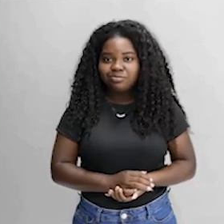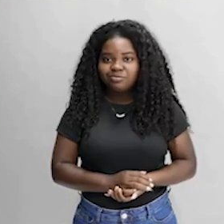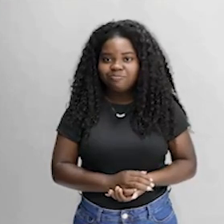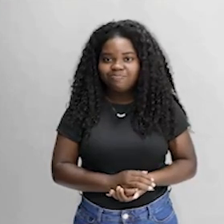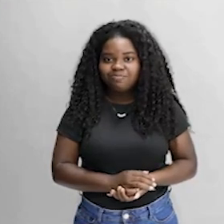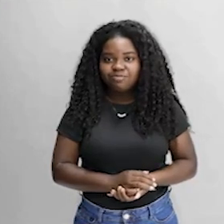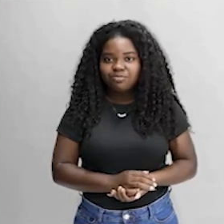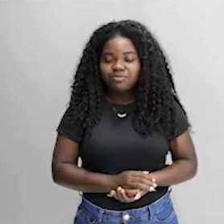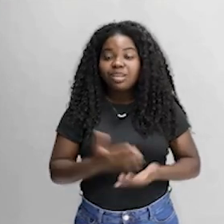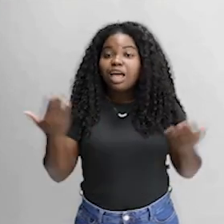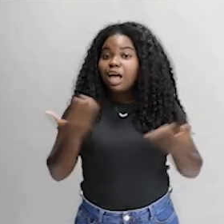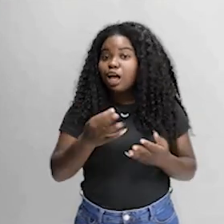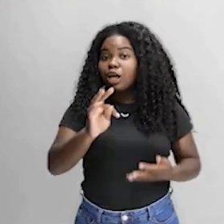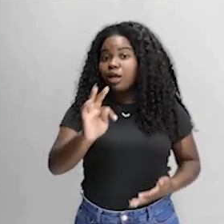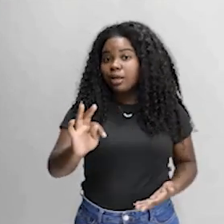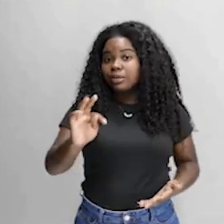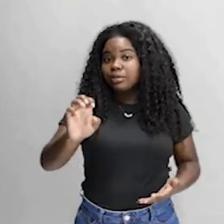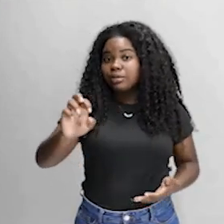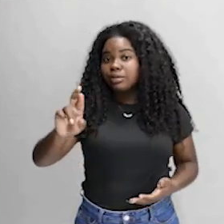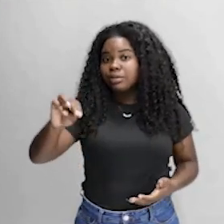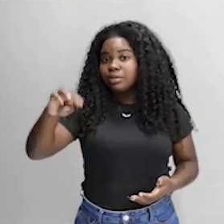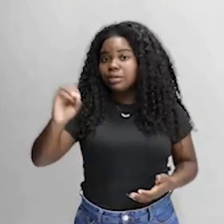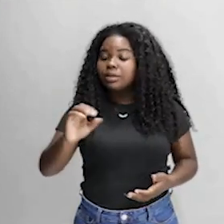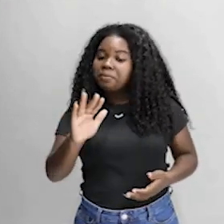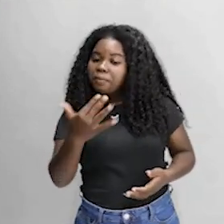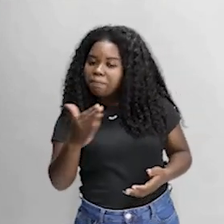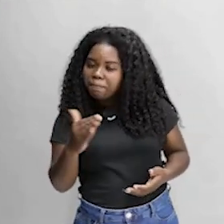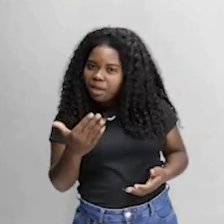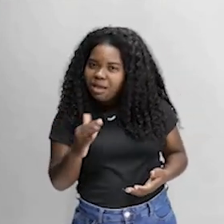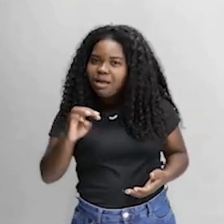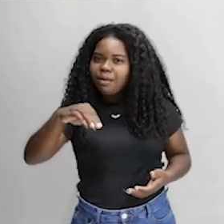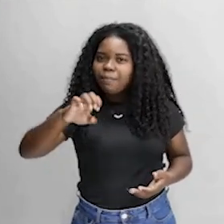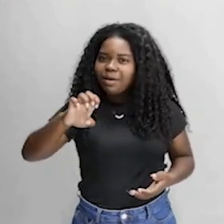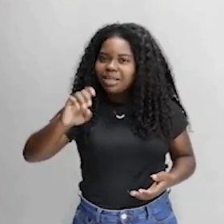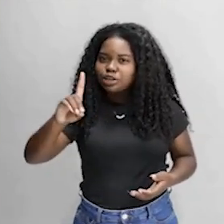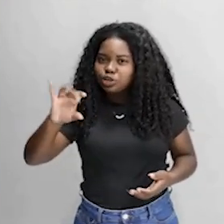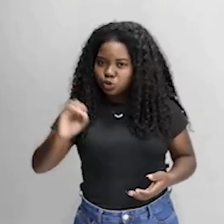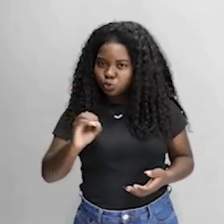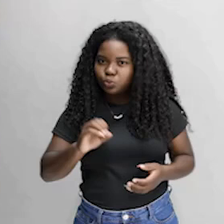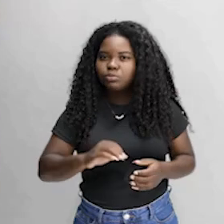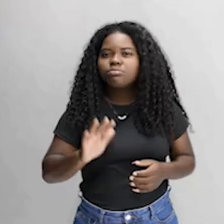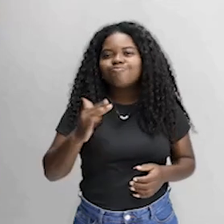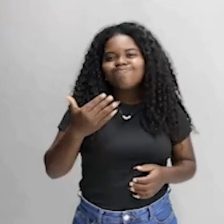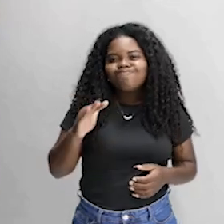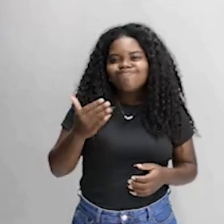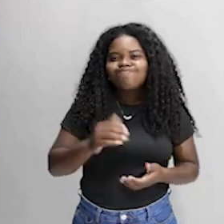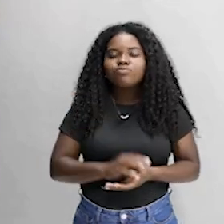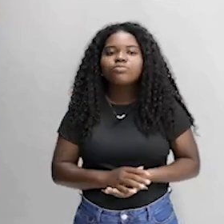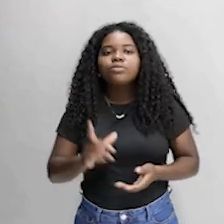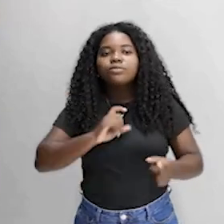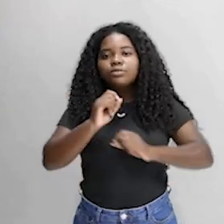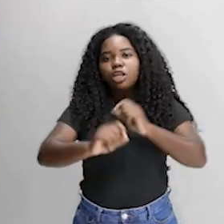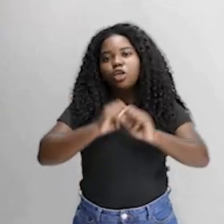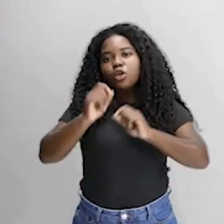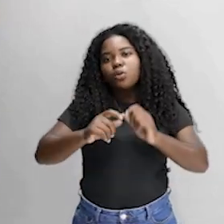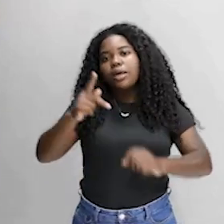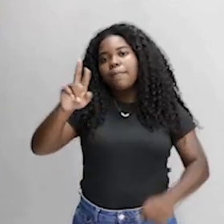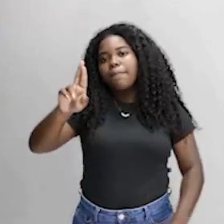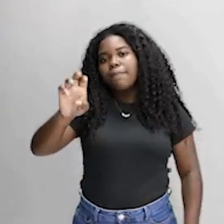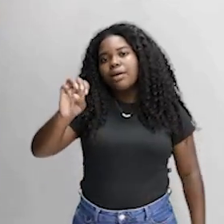falar do termo médio agora. Termo médio. Esse termo médio, ele vem nas premissas. Ele está